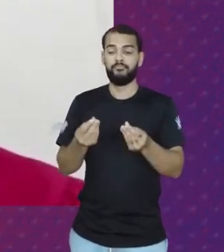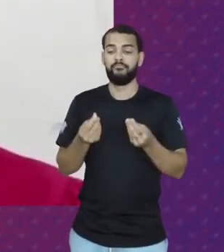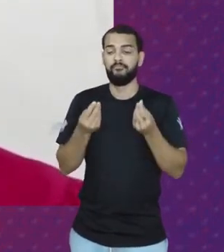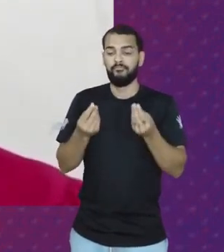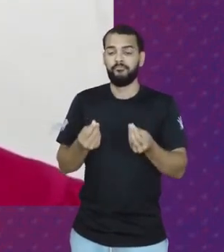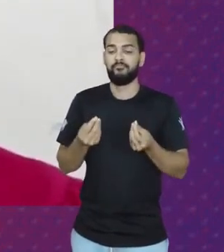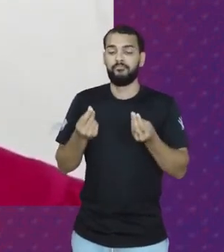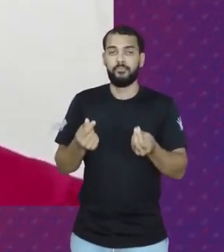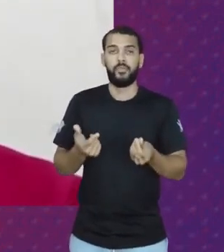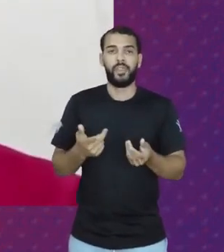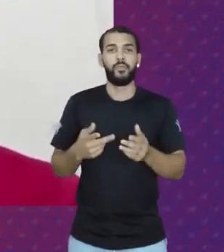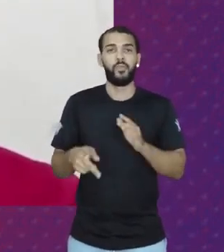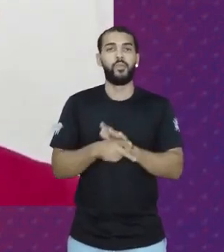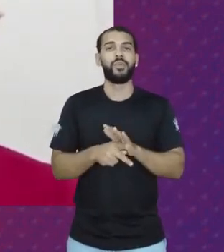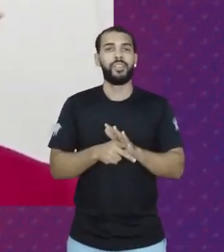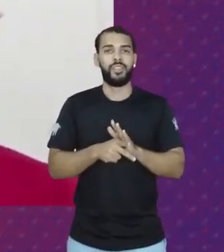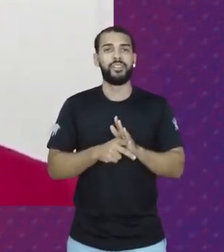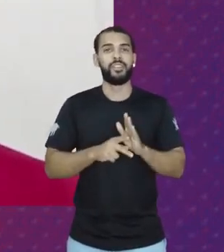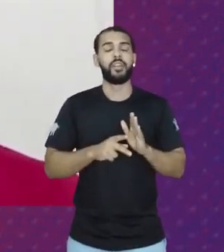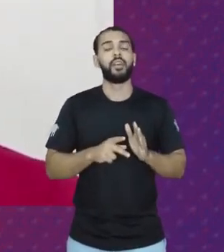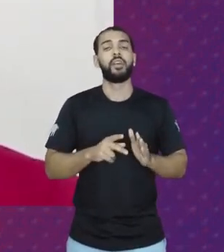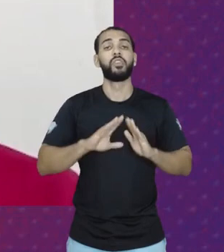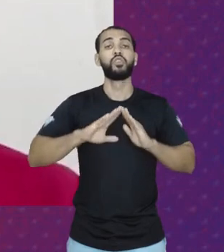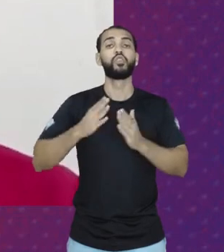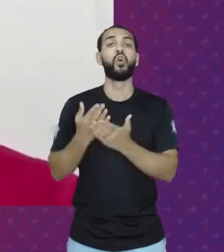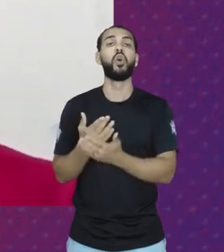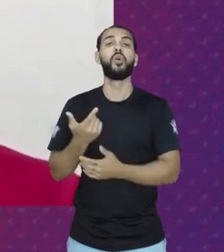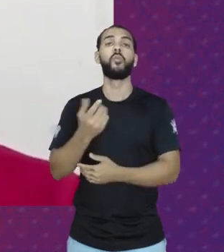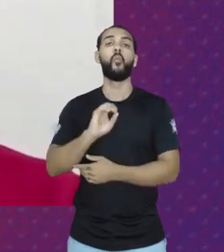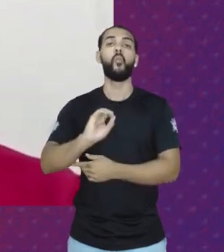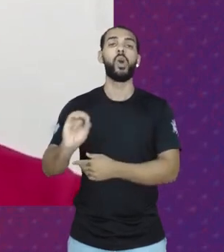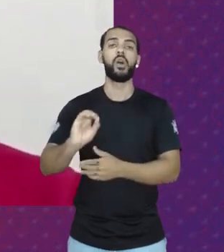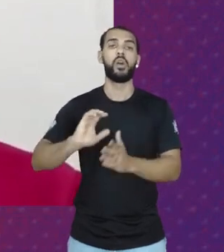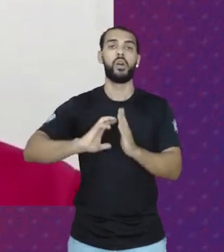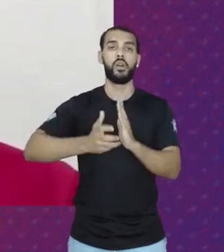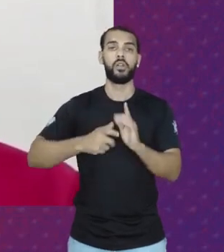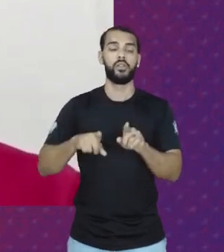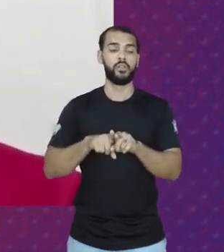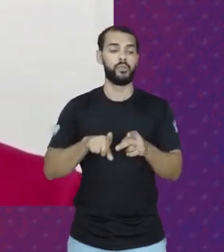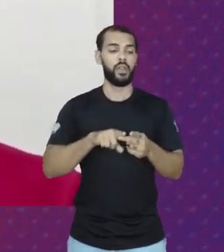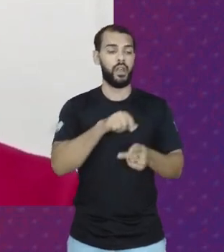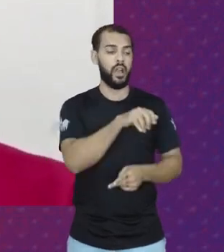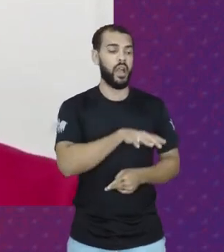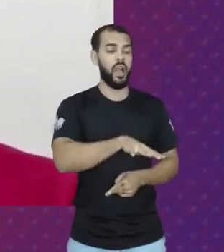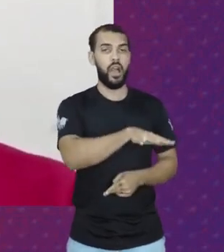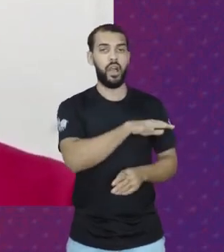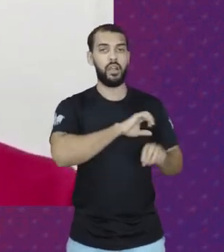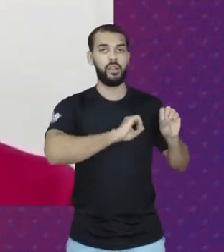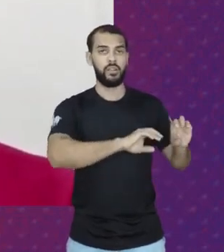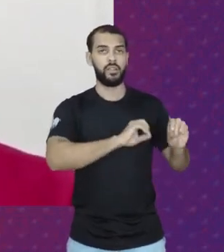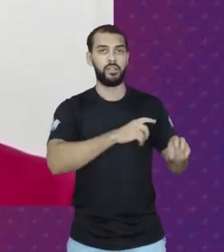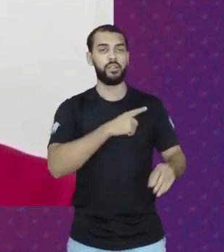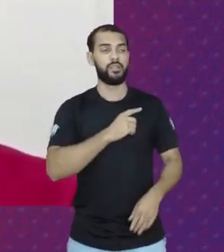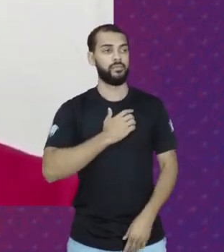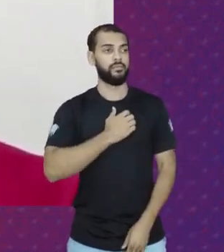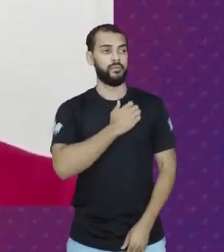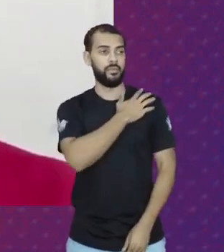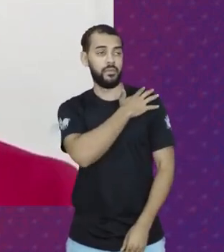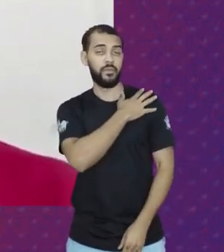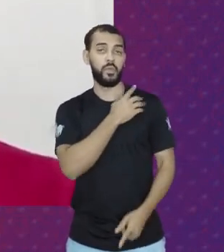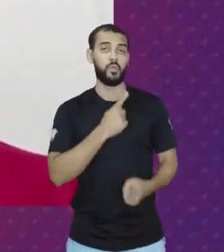da escola sem partido, que militarizou setores da educação numa concepção de que